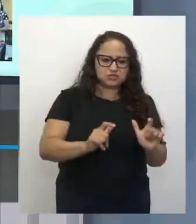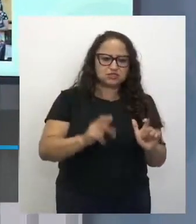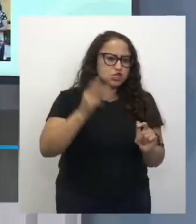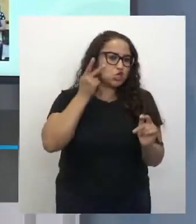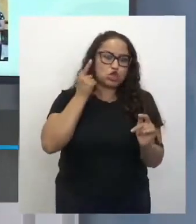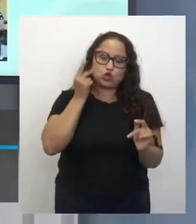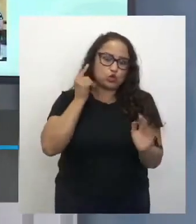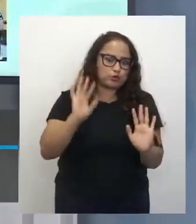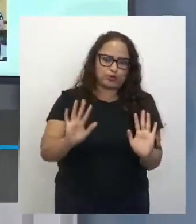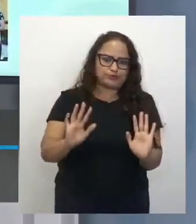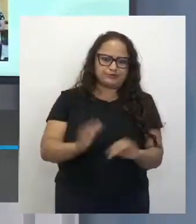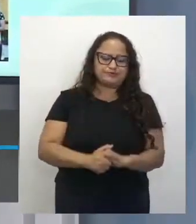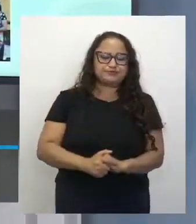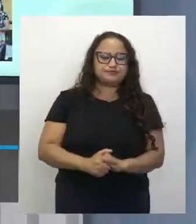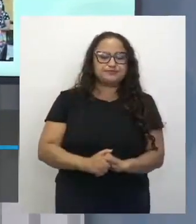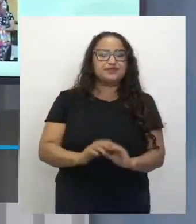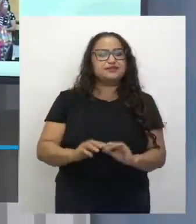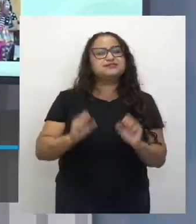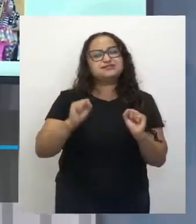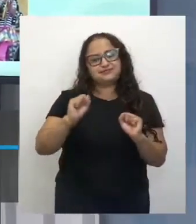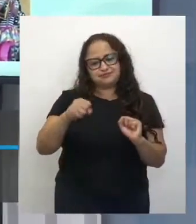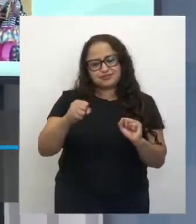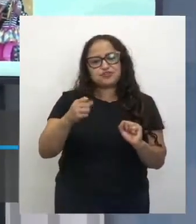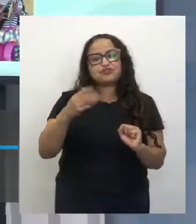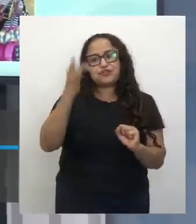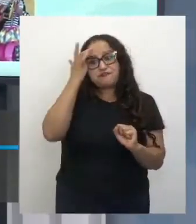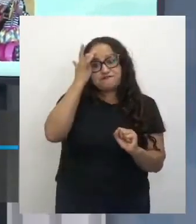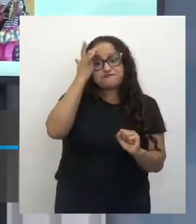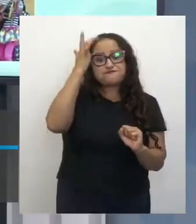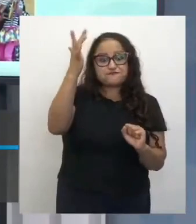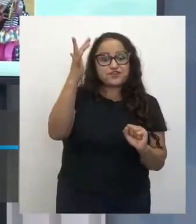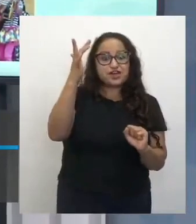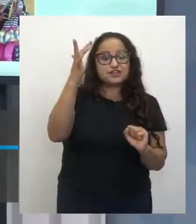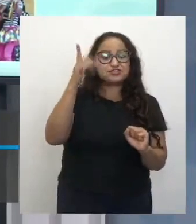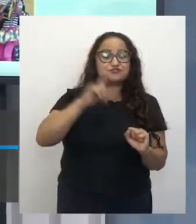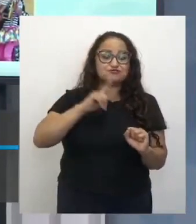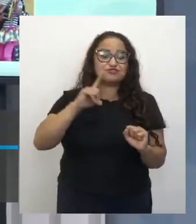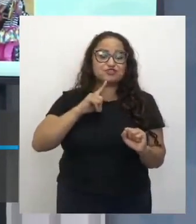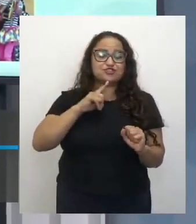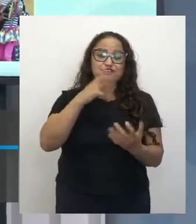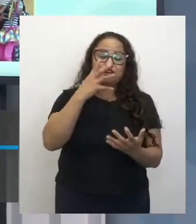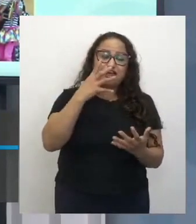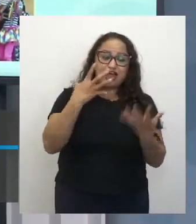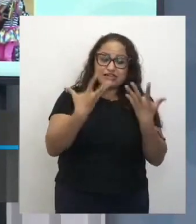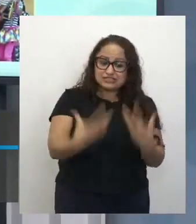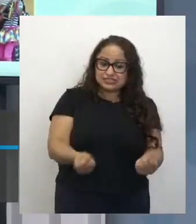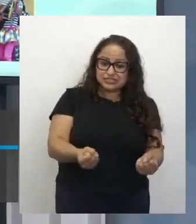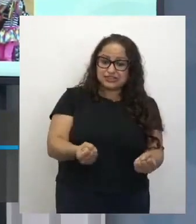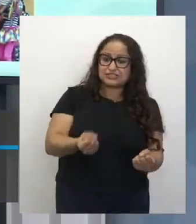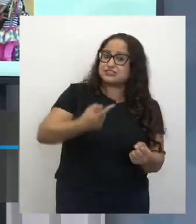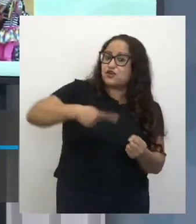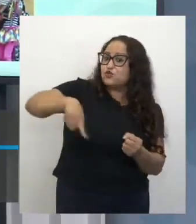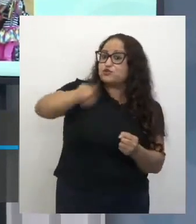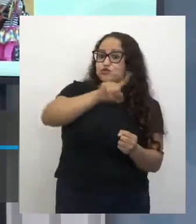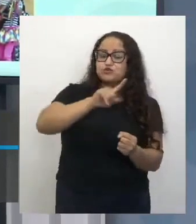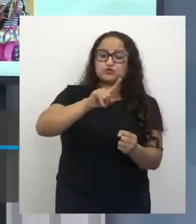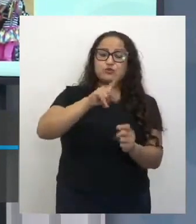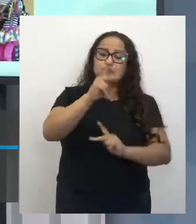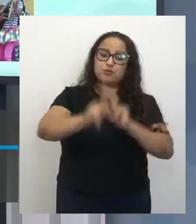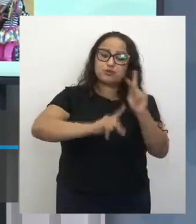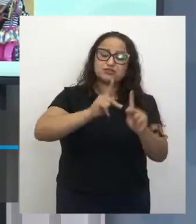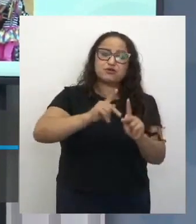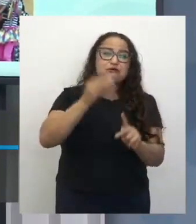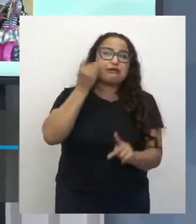bom? E aí, claro, né, fica muito mais fácil de você atingir aí uma adesão grande, né, quando a pessoa consegue entender o que